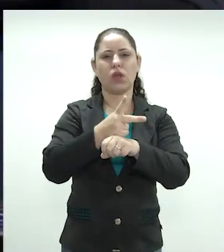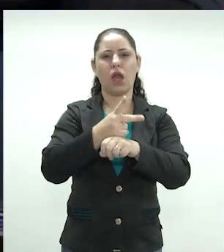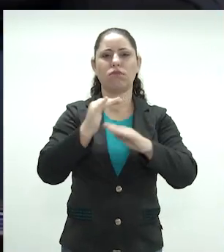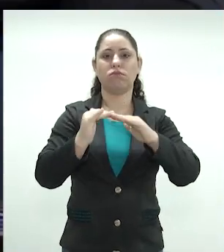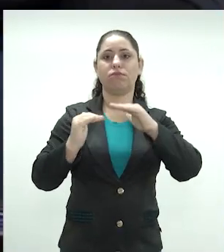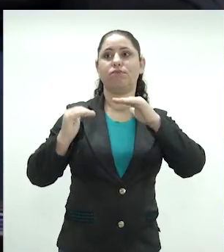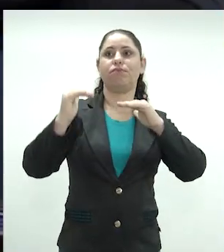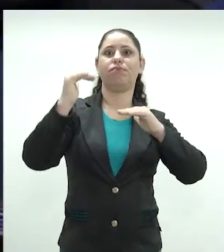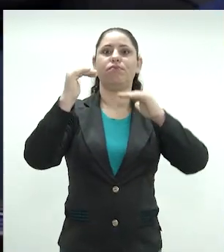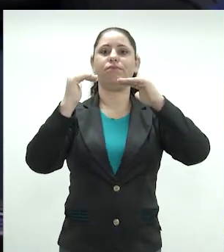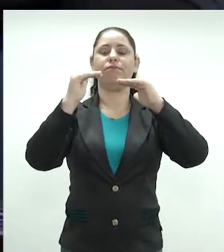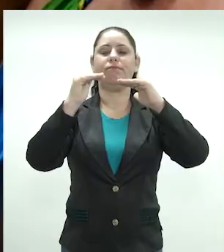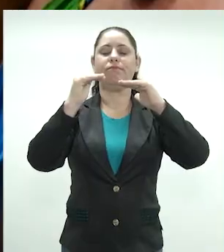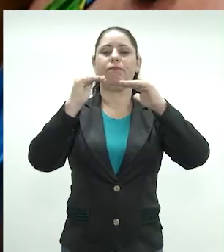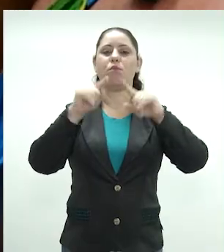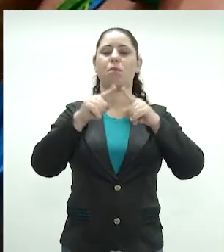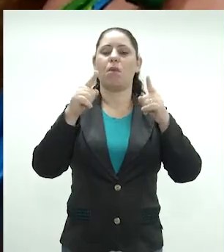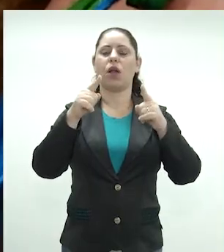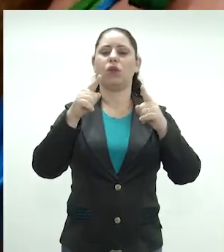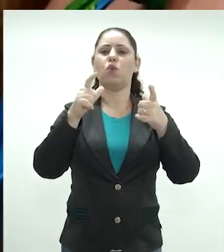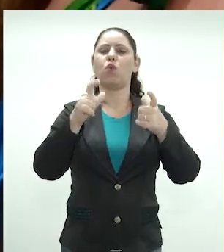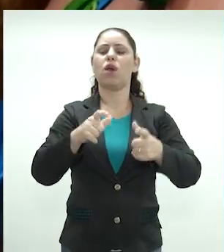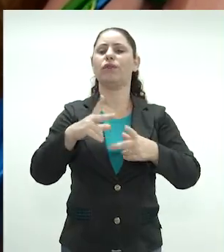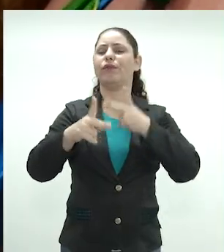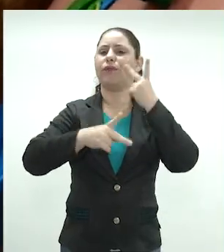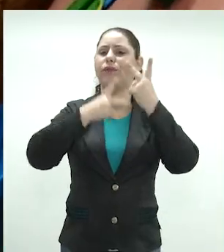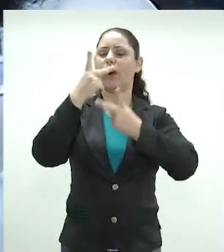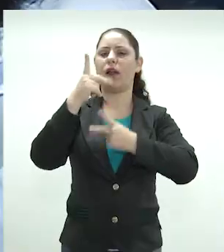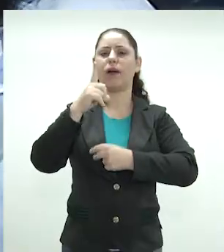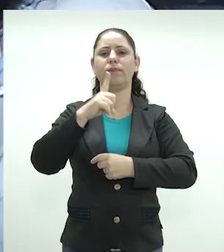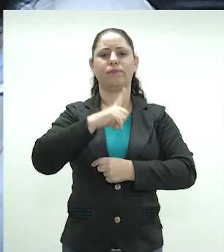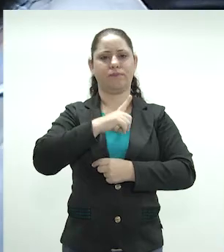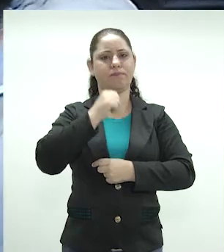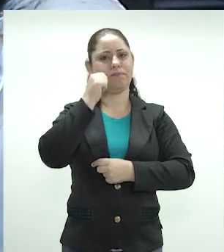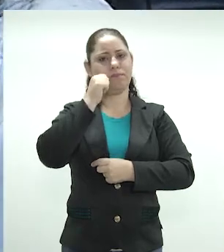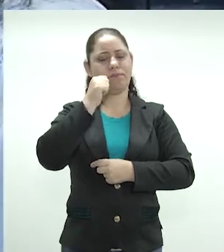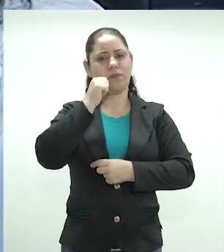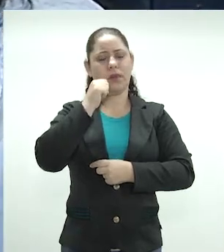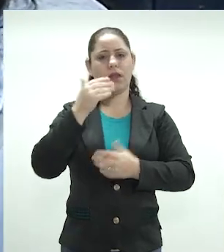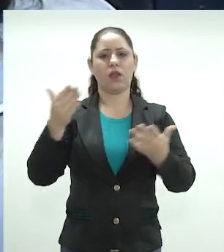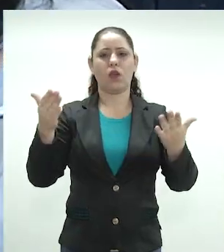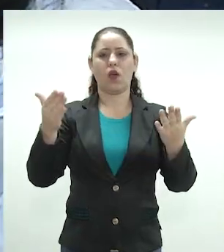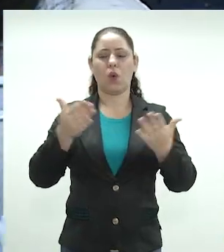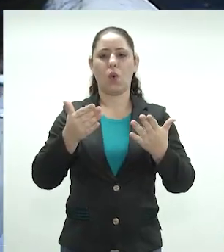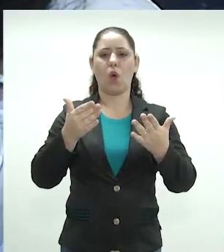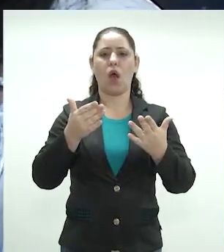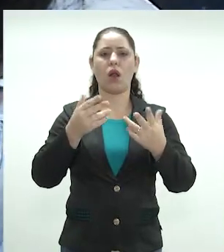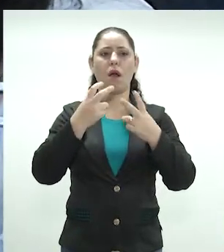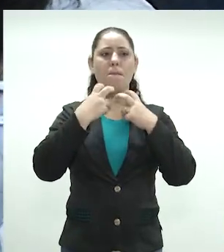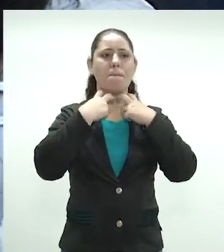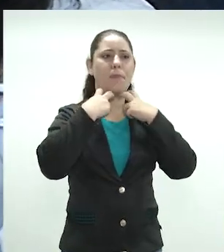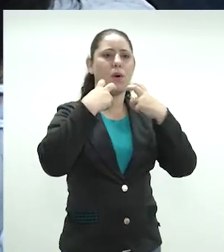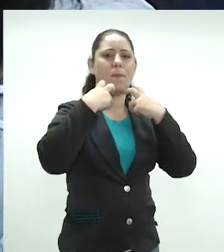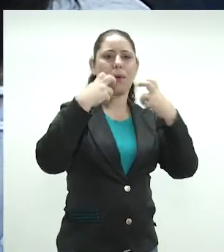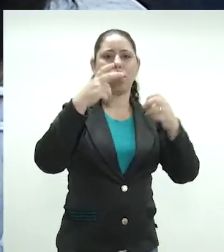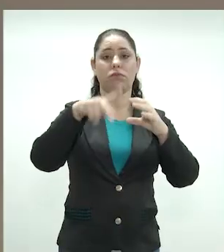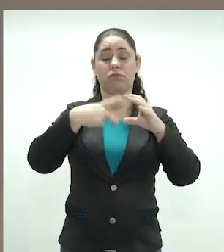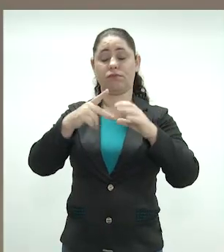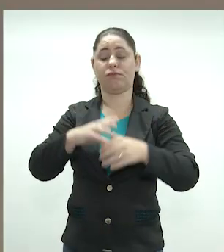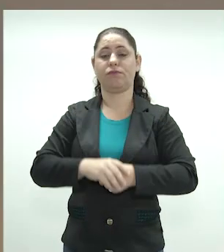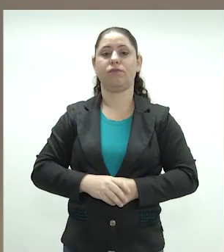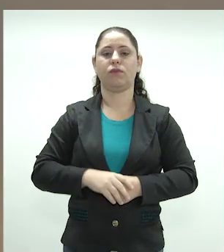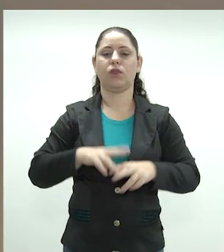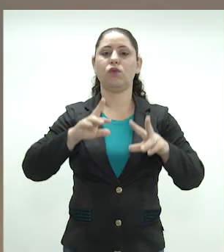mera igualdade, mas pelo lugar de fala que essas mulheres têm e que passa a ecoar nas câmaras.